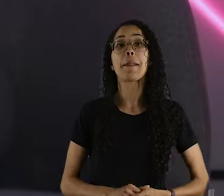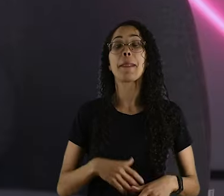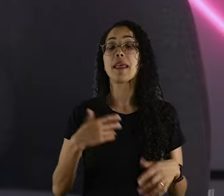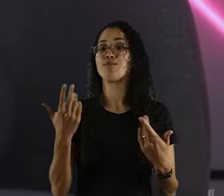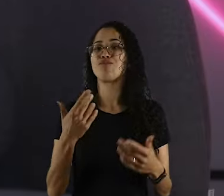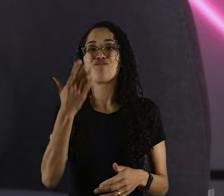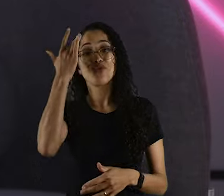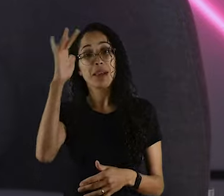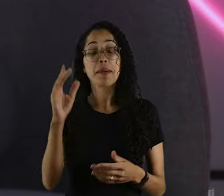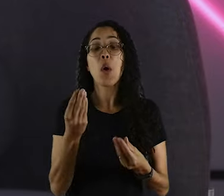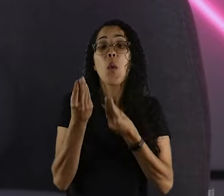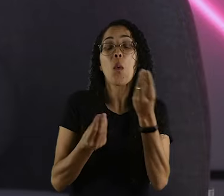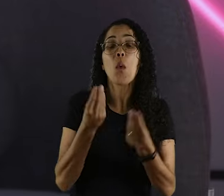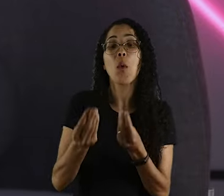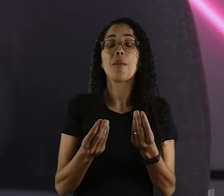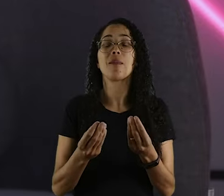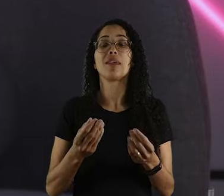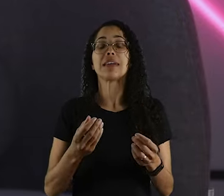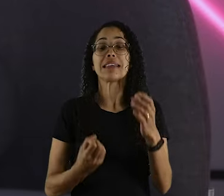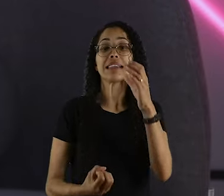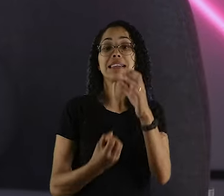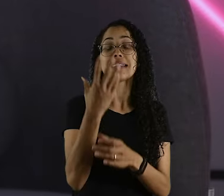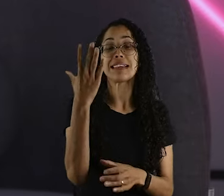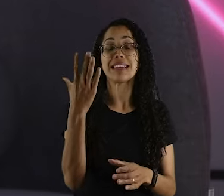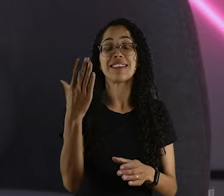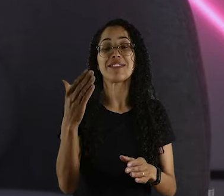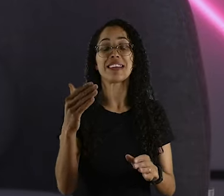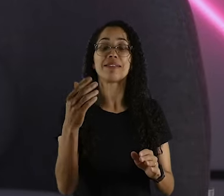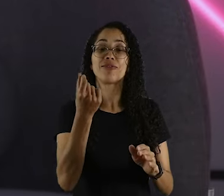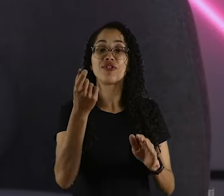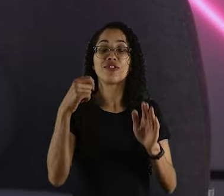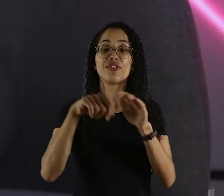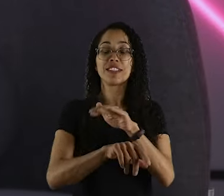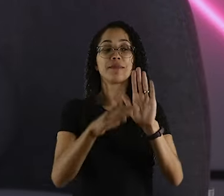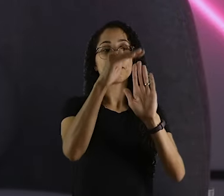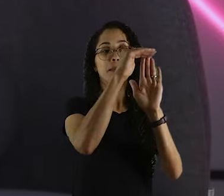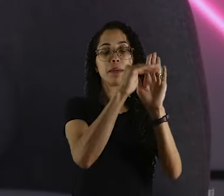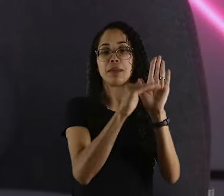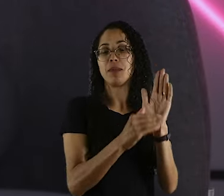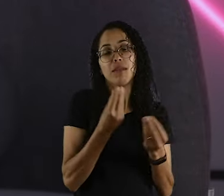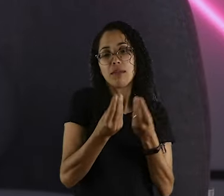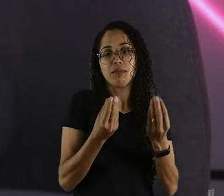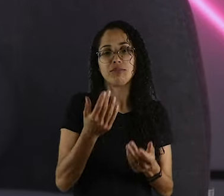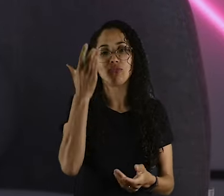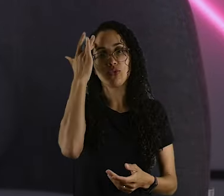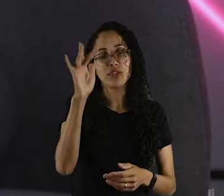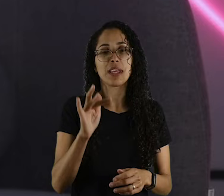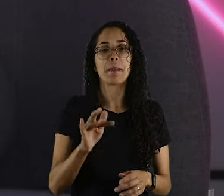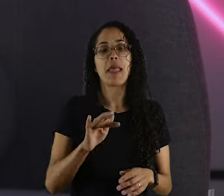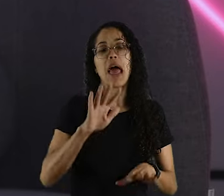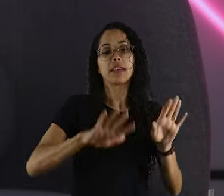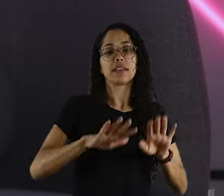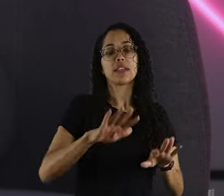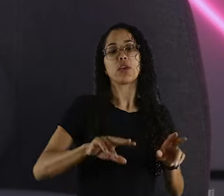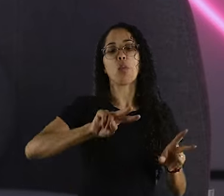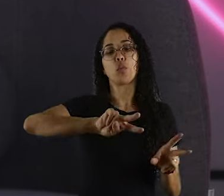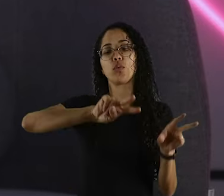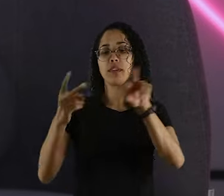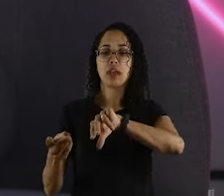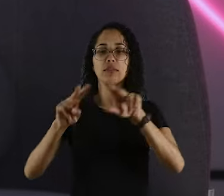carteira, era tudo em inglês e eu não tinha muito conhecimento em inglês. Mas como hoje a gente está na área da informação, eu pegava, copiava, colava no